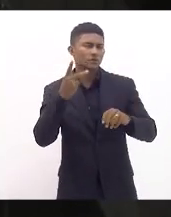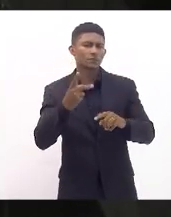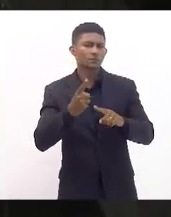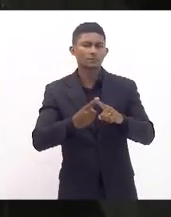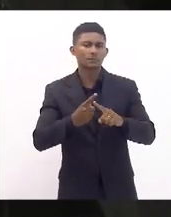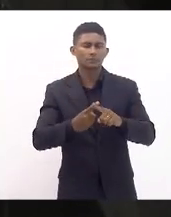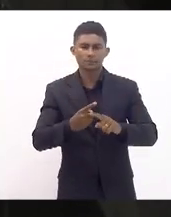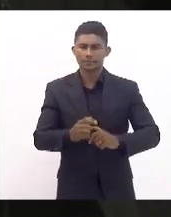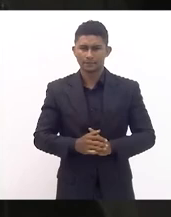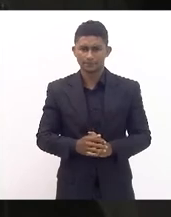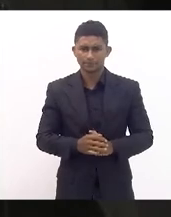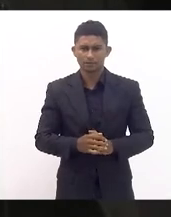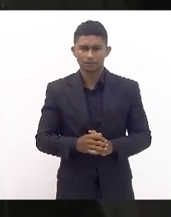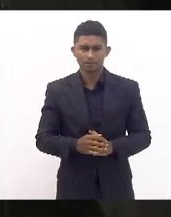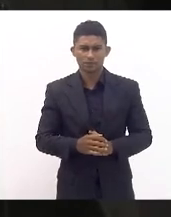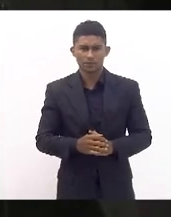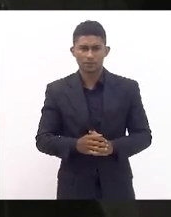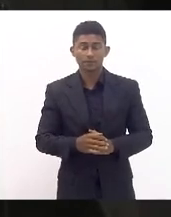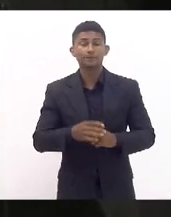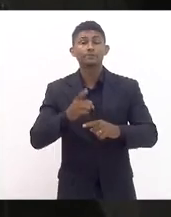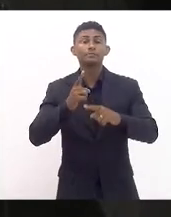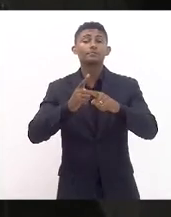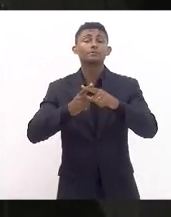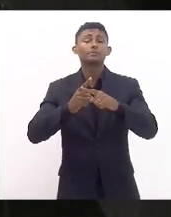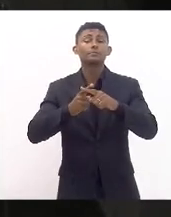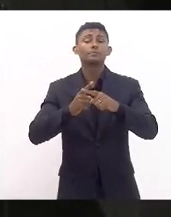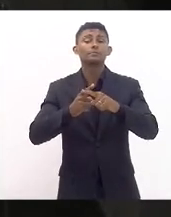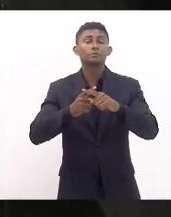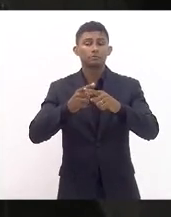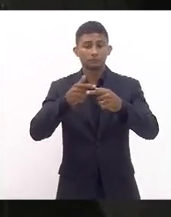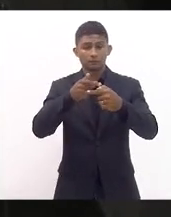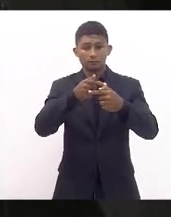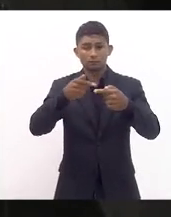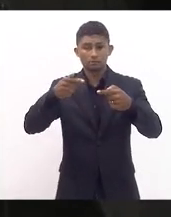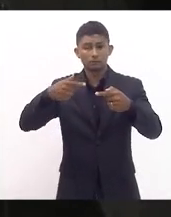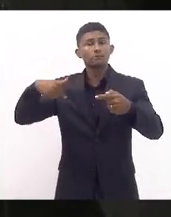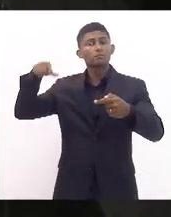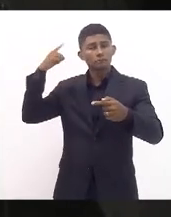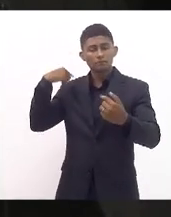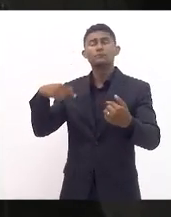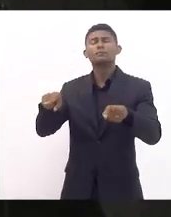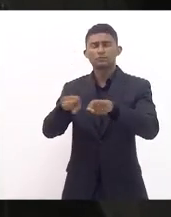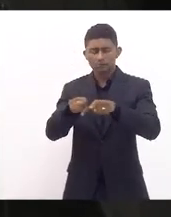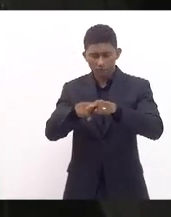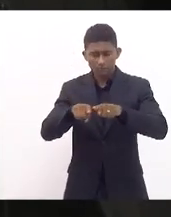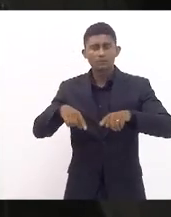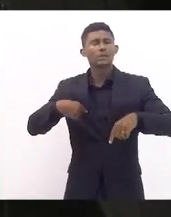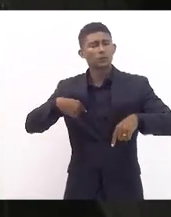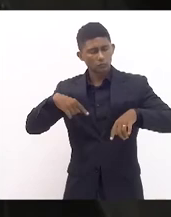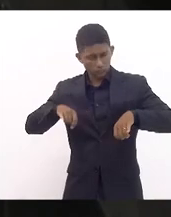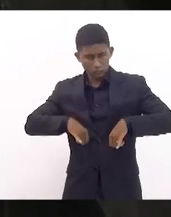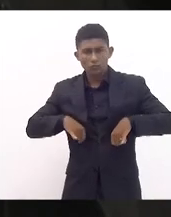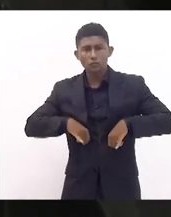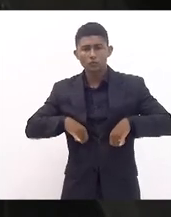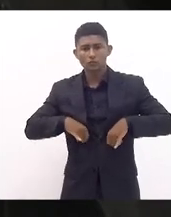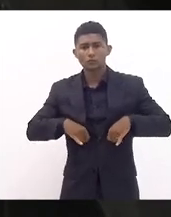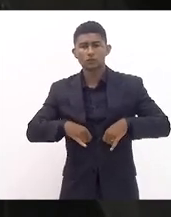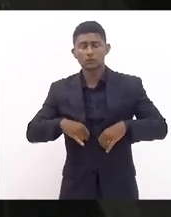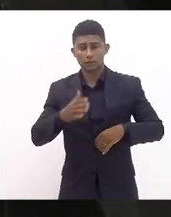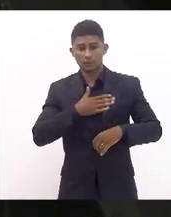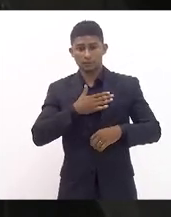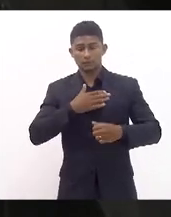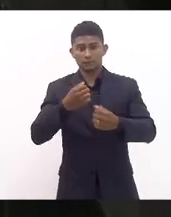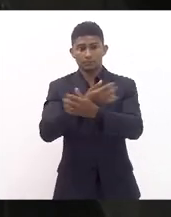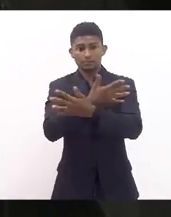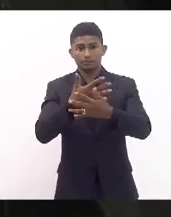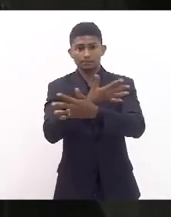Ju, porque semana passada também fui vítima de ataques dentro da minha própria